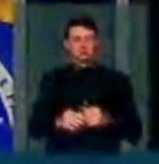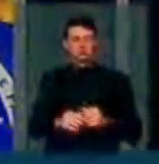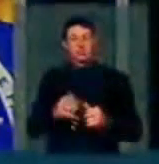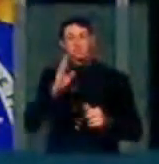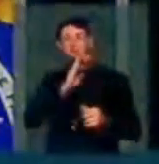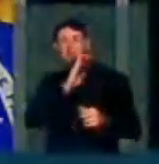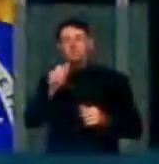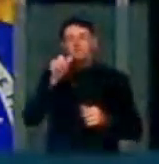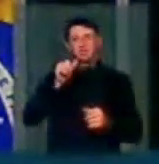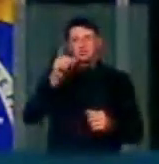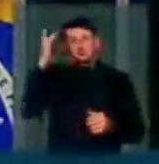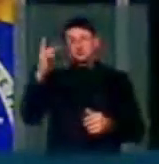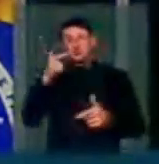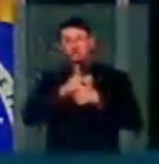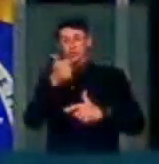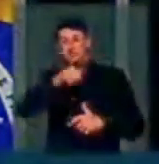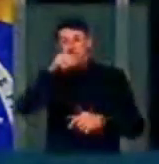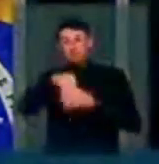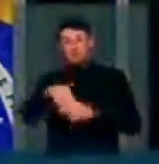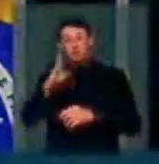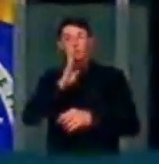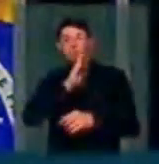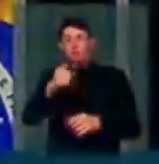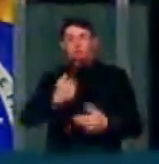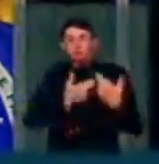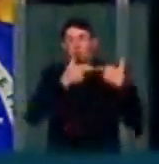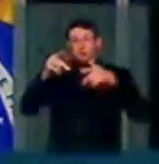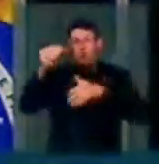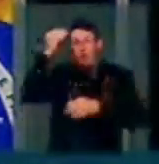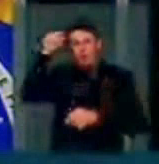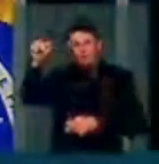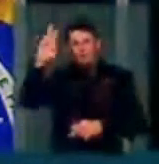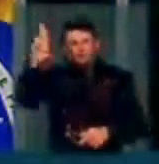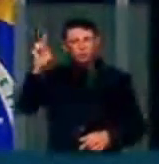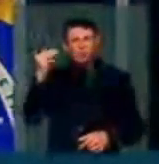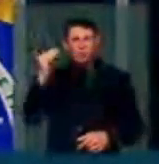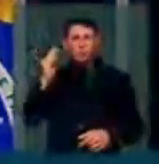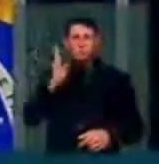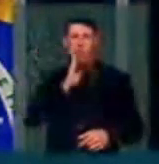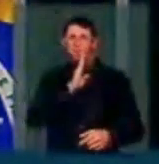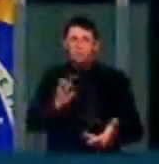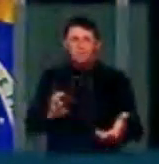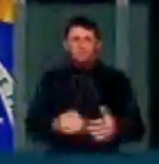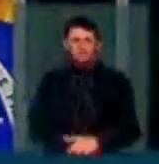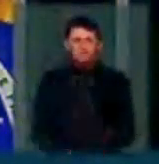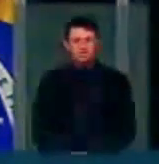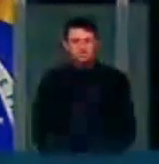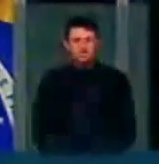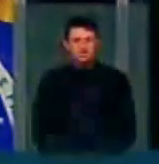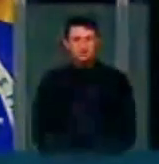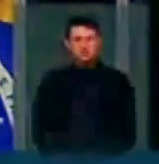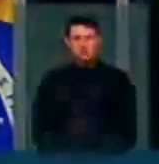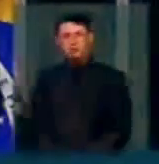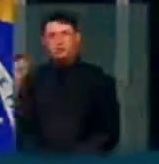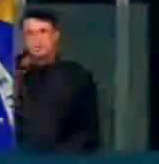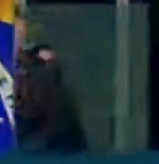beber, se alguém xinga a mãe do outro no bar, eu não posso responsabilizar o dono do bar por isso. Se o dono do bar for responsável pela atitude de um